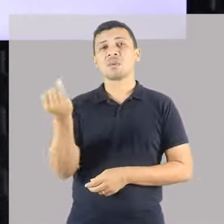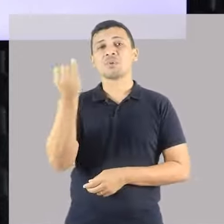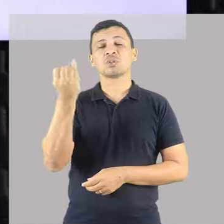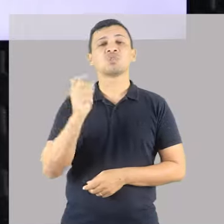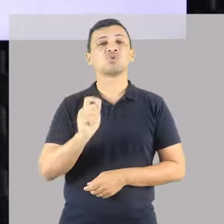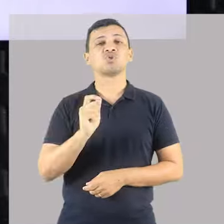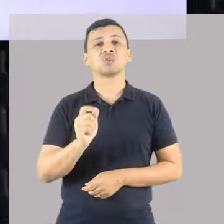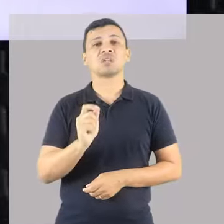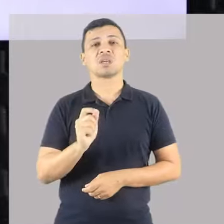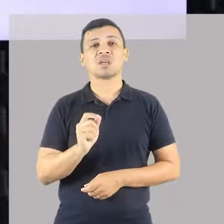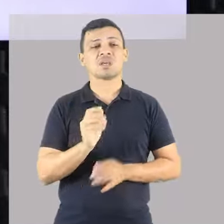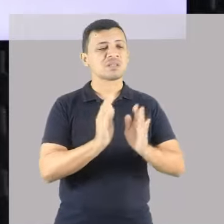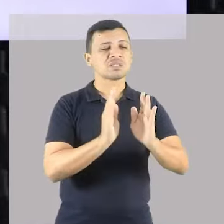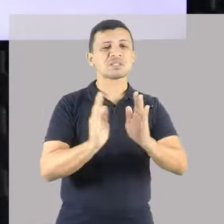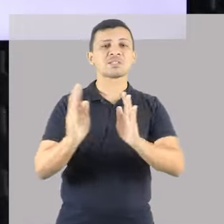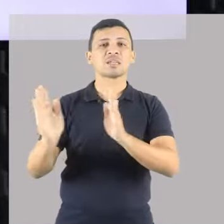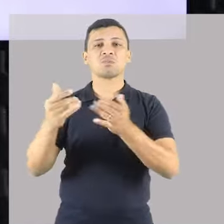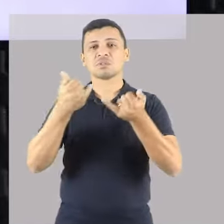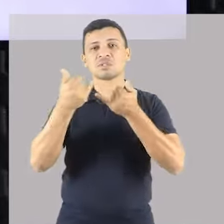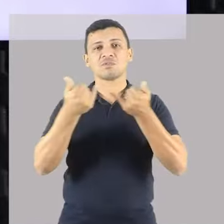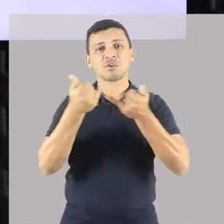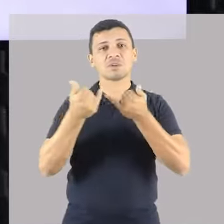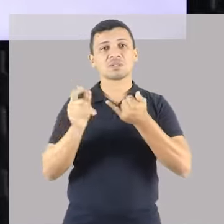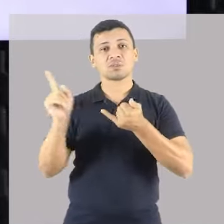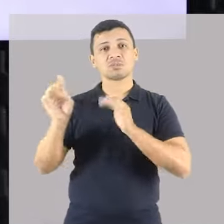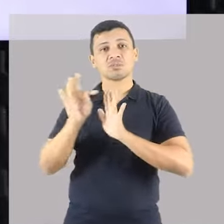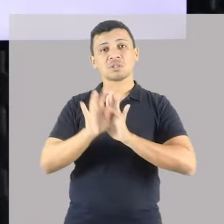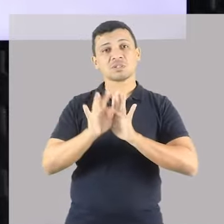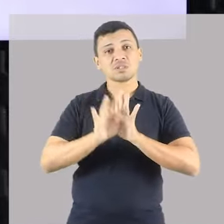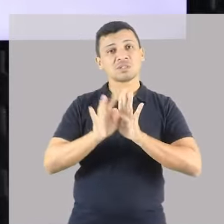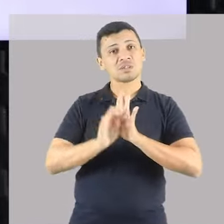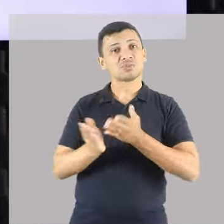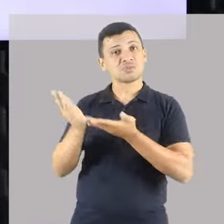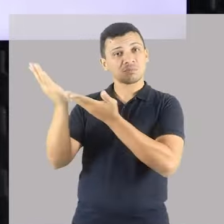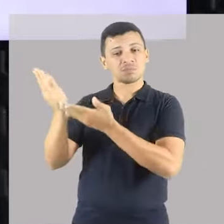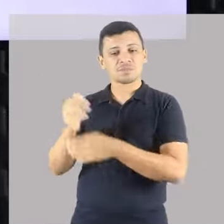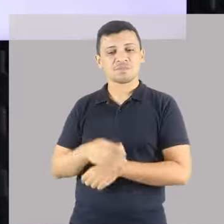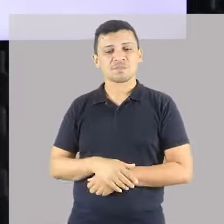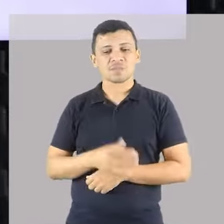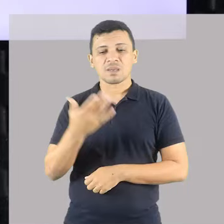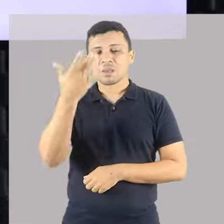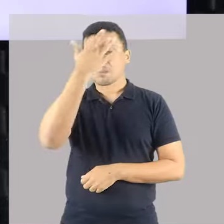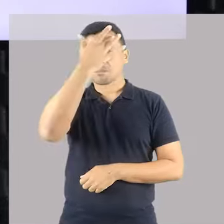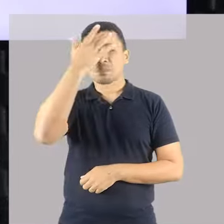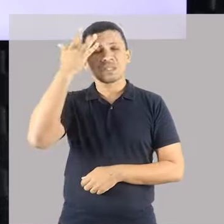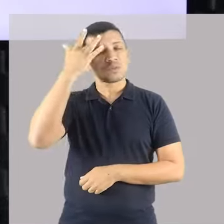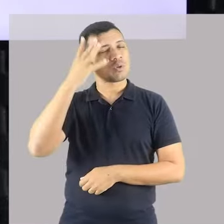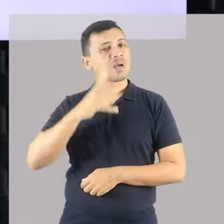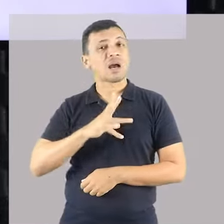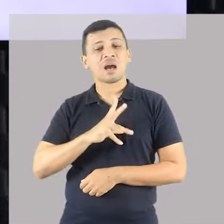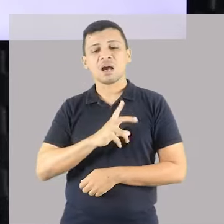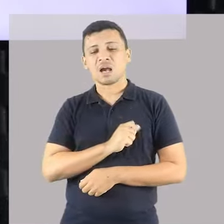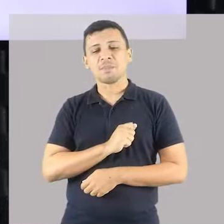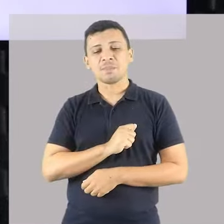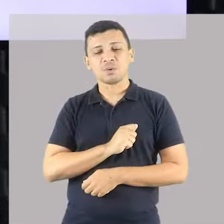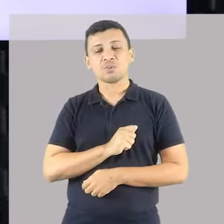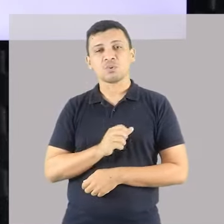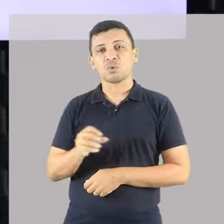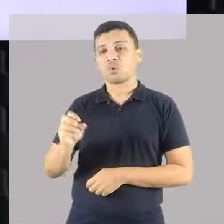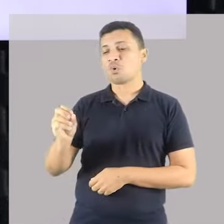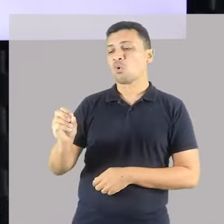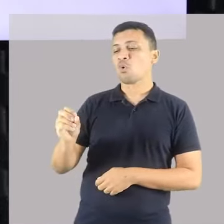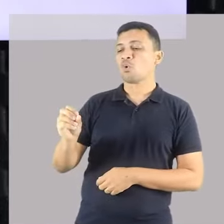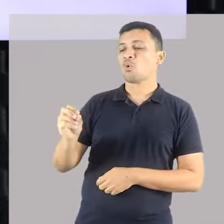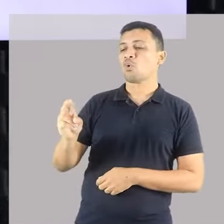sequência das informações desse fragmento ele diz assim ó H pessoas que amo a rotina outras